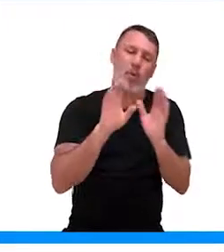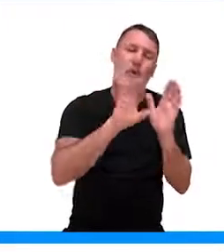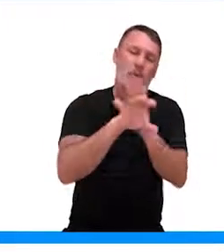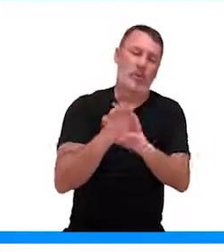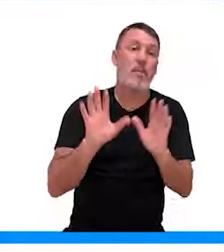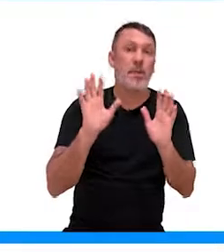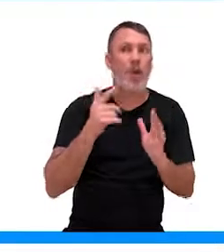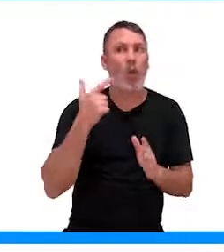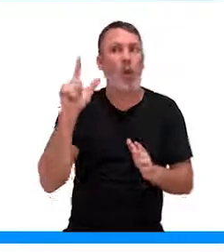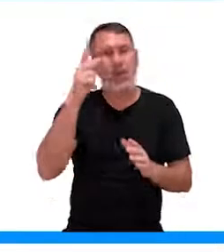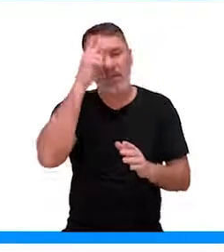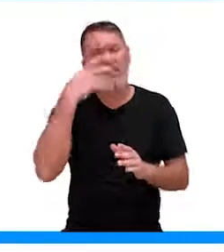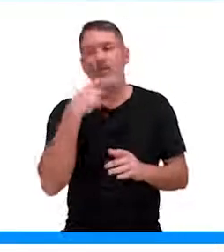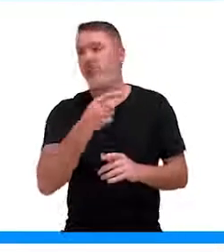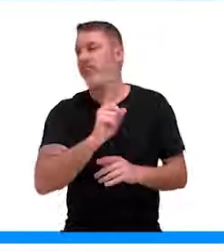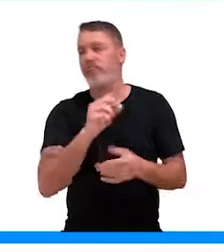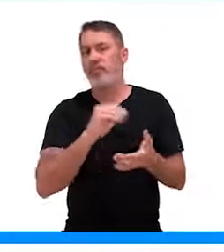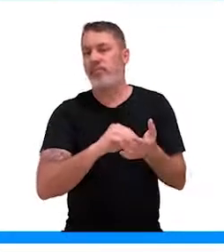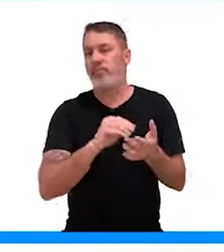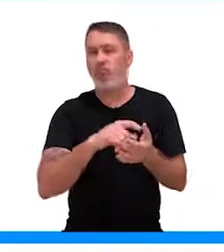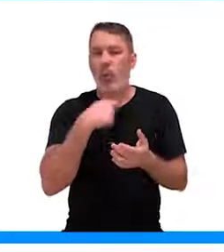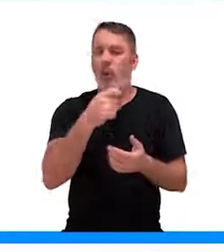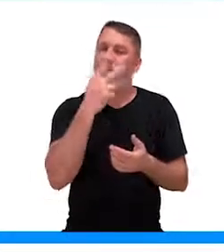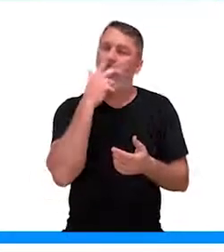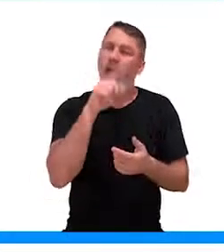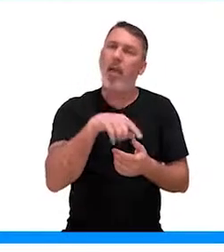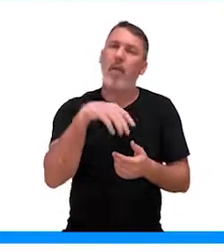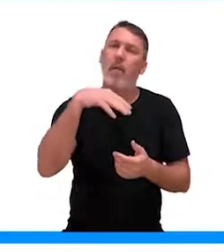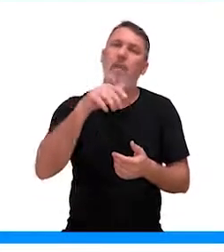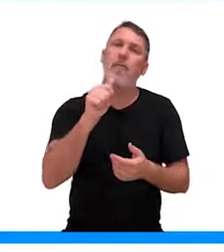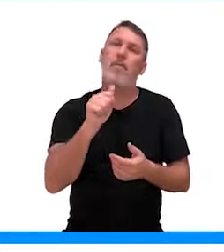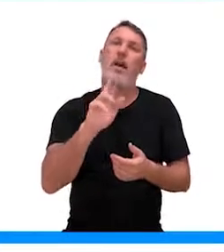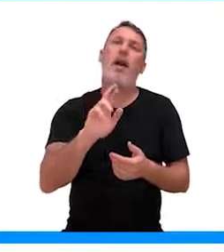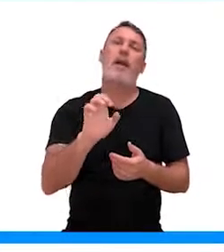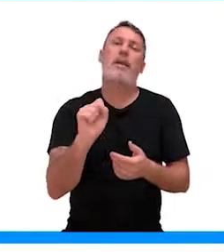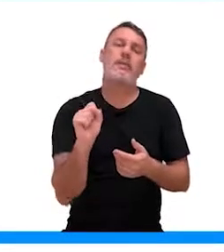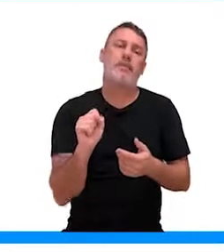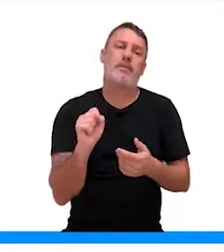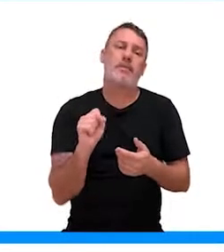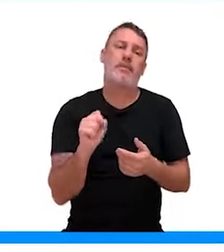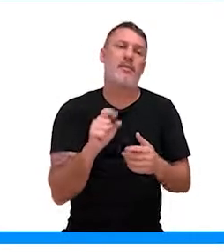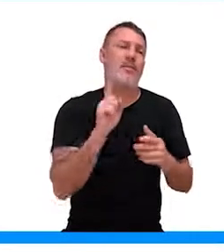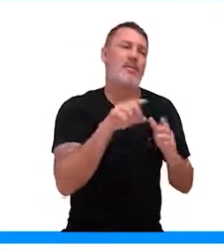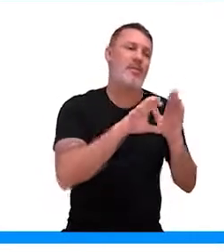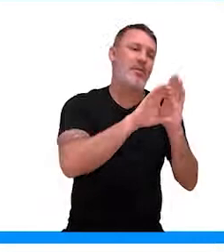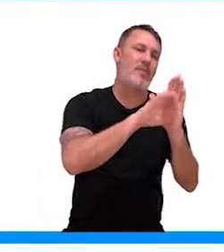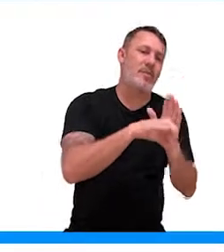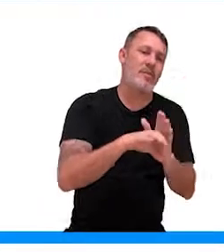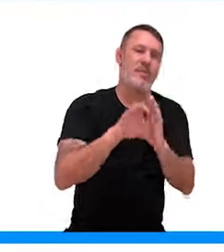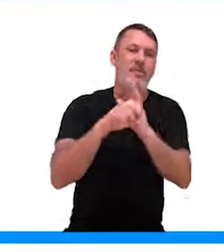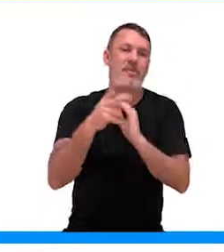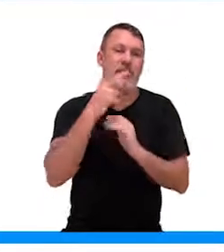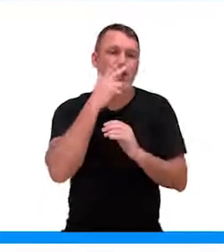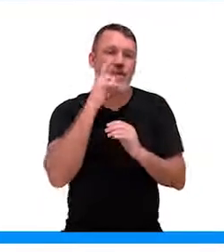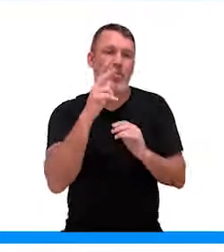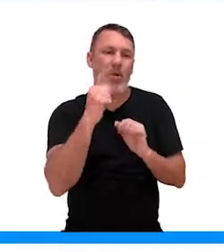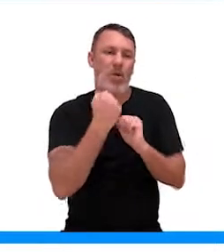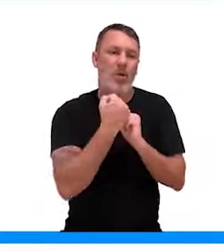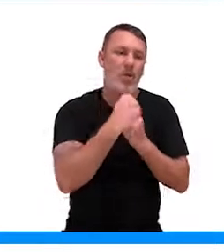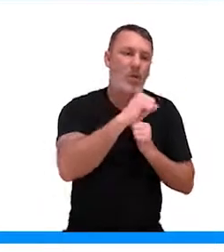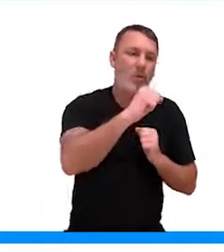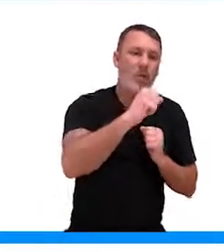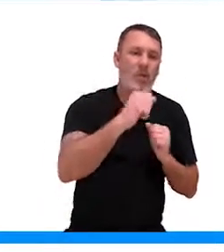conceituados, porém outros não. Consideram apenas como mares, principalmente por algumas extensões, né? Claro,